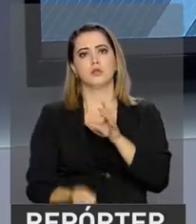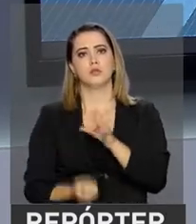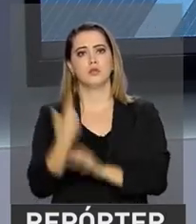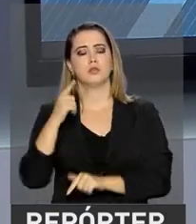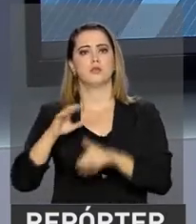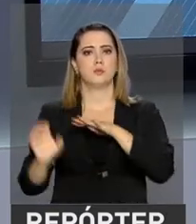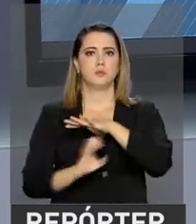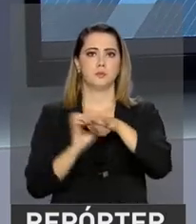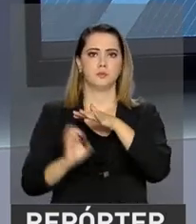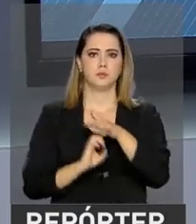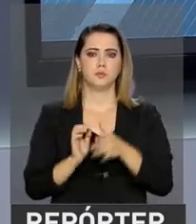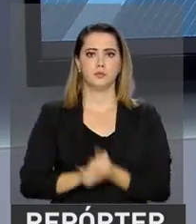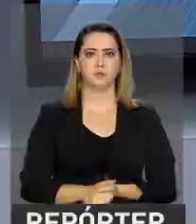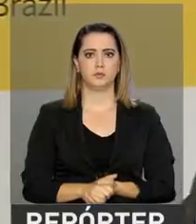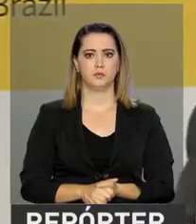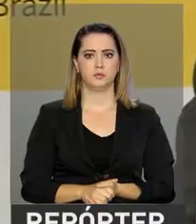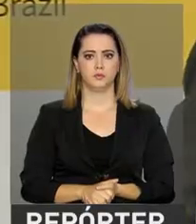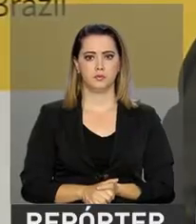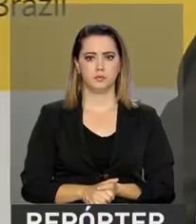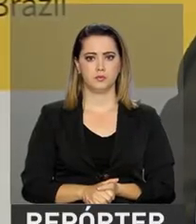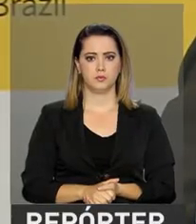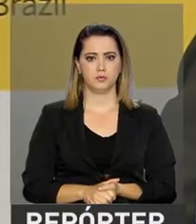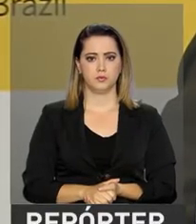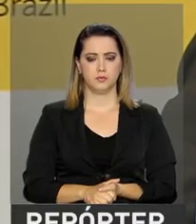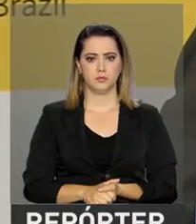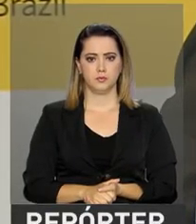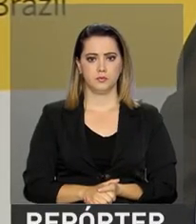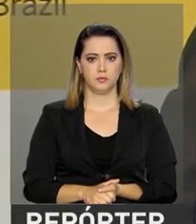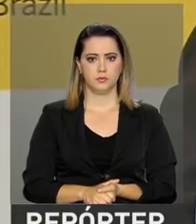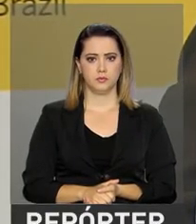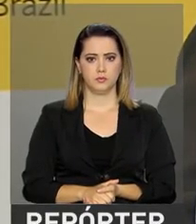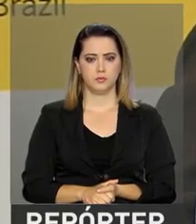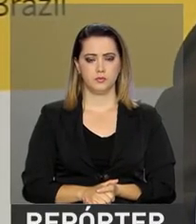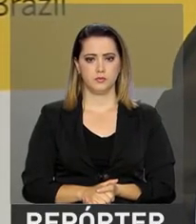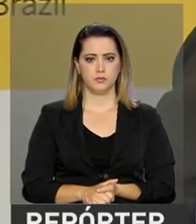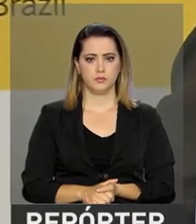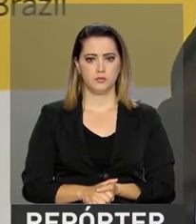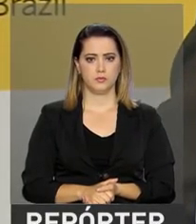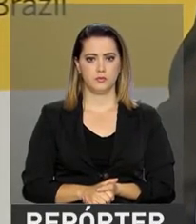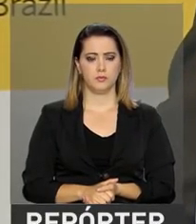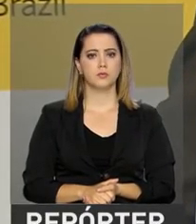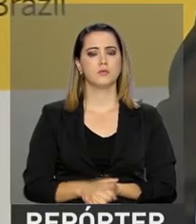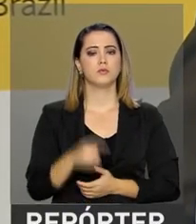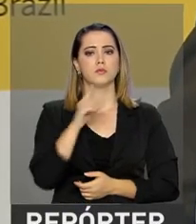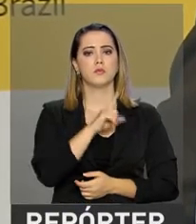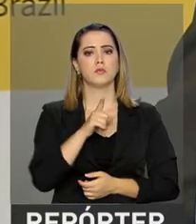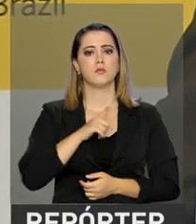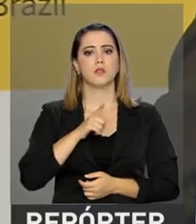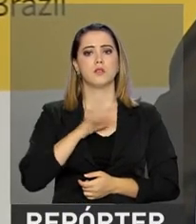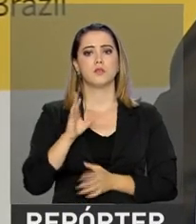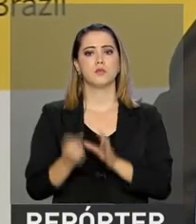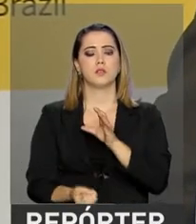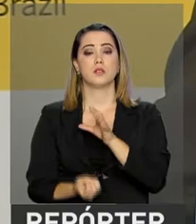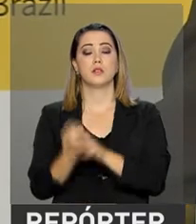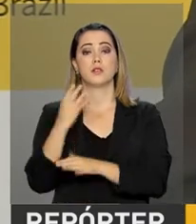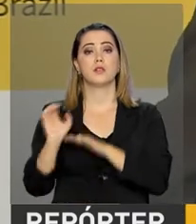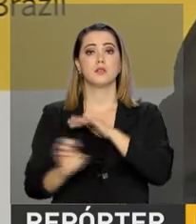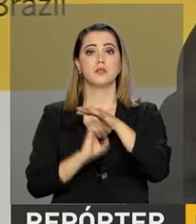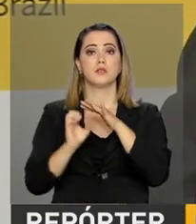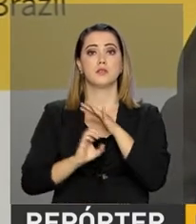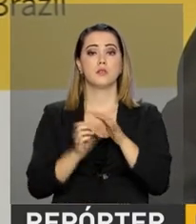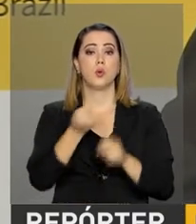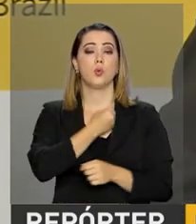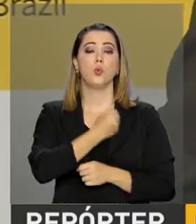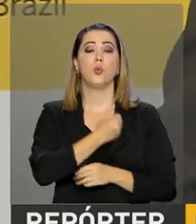empregos nós já temos premiação de empregos o último número foi 36 mil empregos